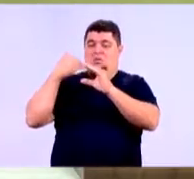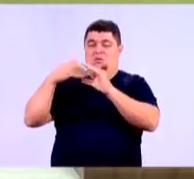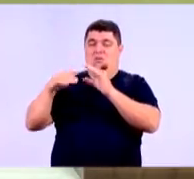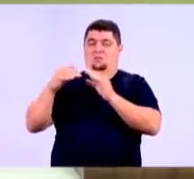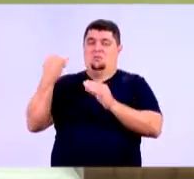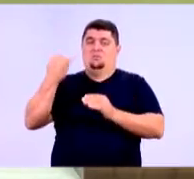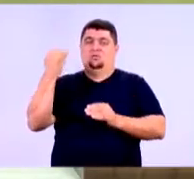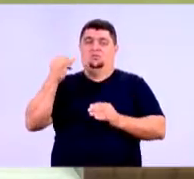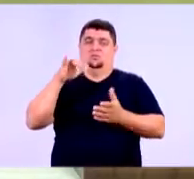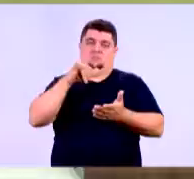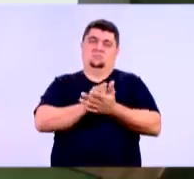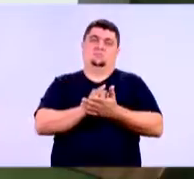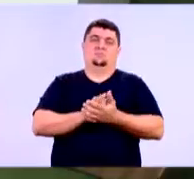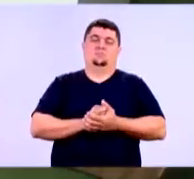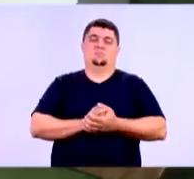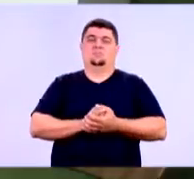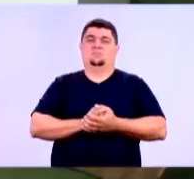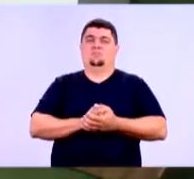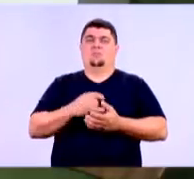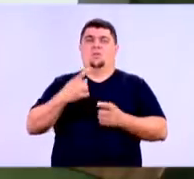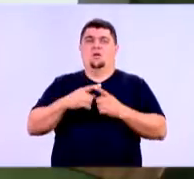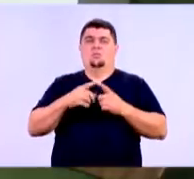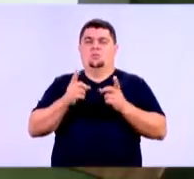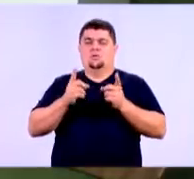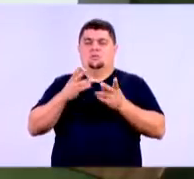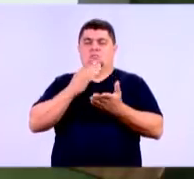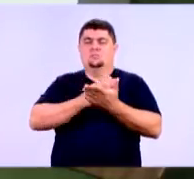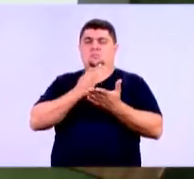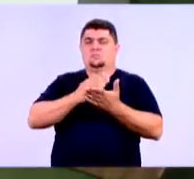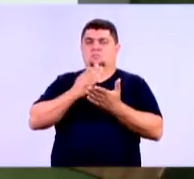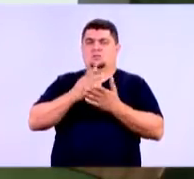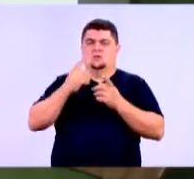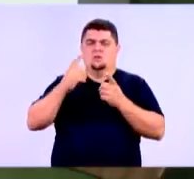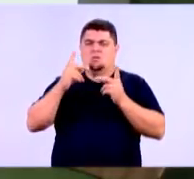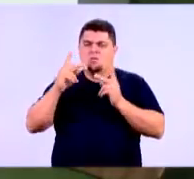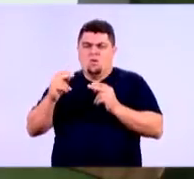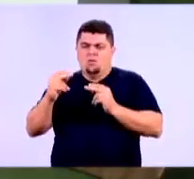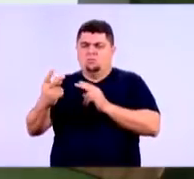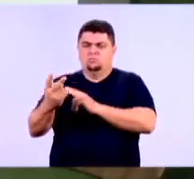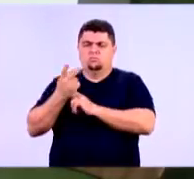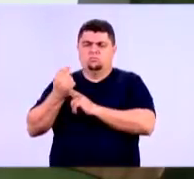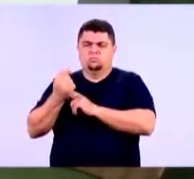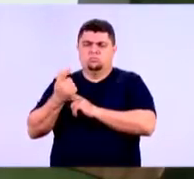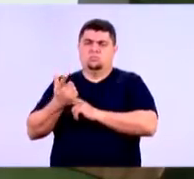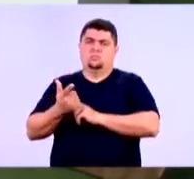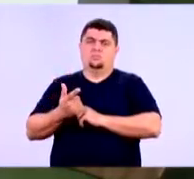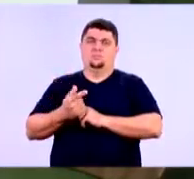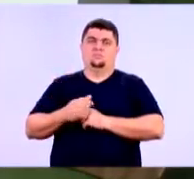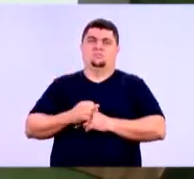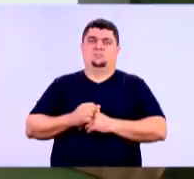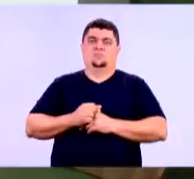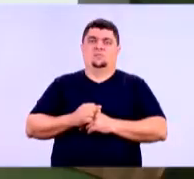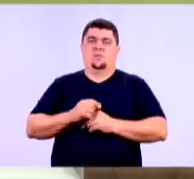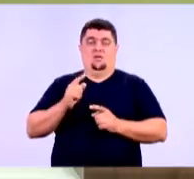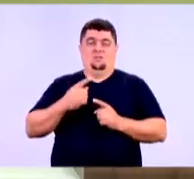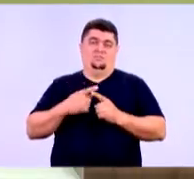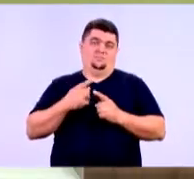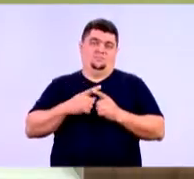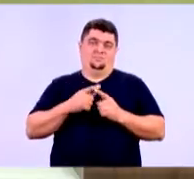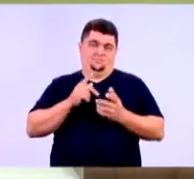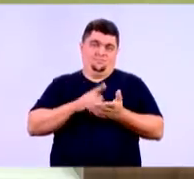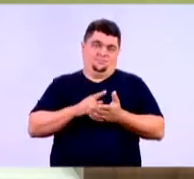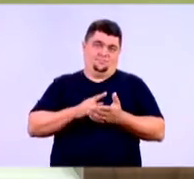importante. Professor, vamos falar um pouco, por que vender a prazo é quase que a mesma coisa que emprestar dinheiro para alguém? Porque, na verdade, é como se